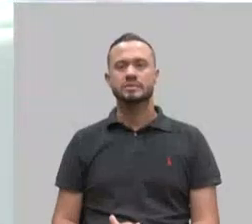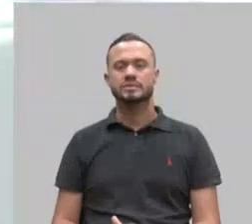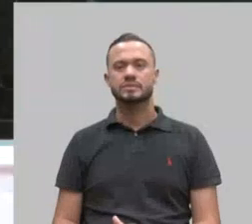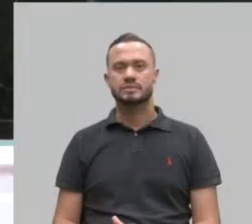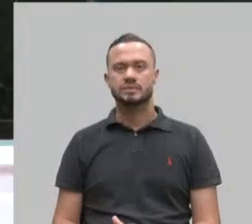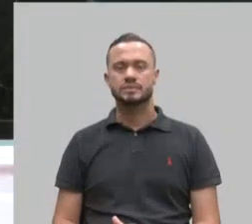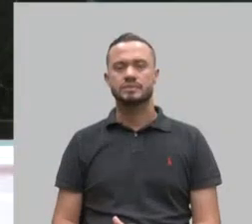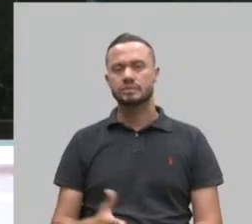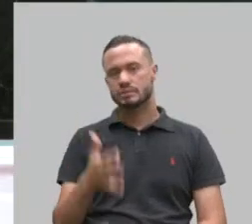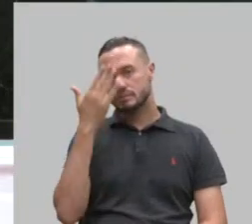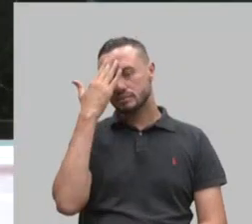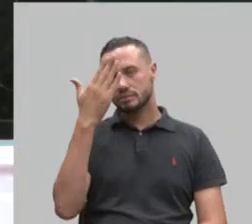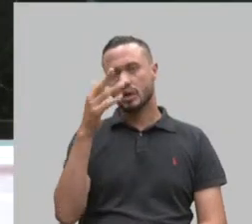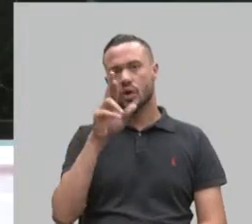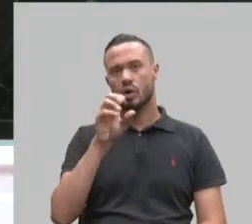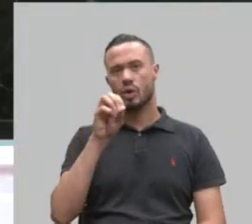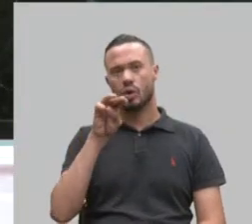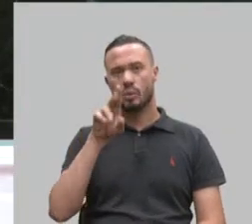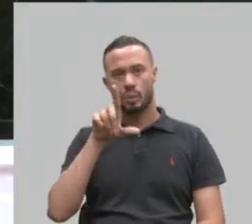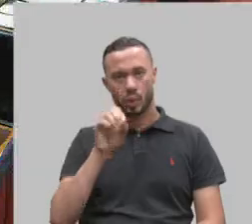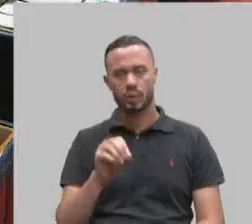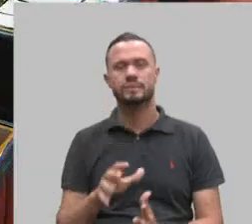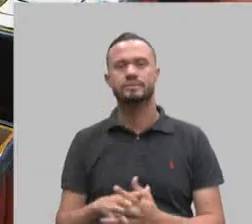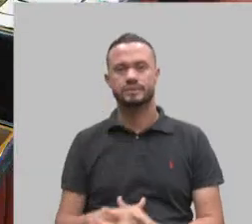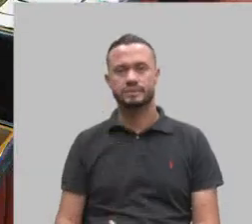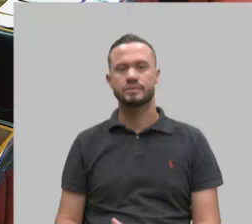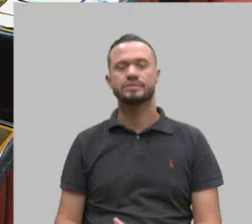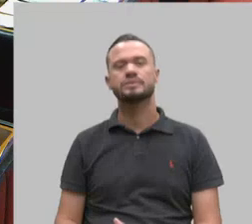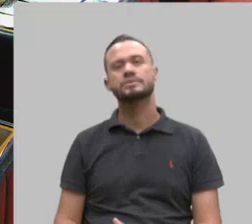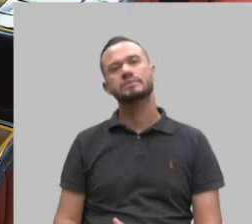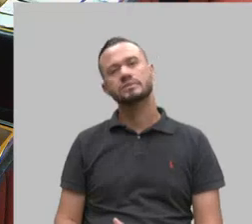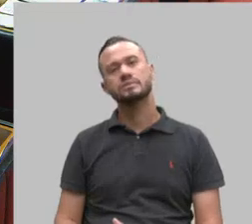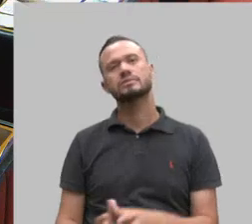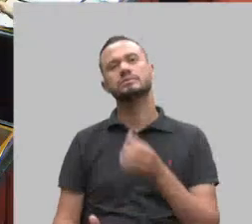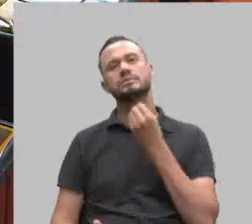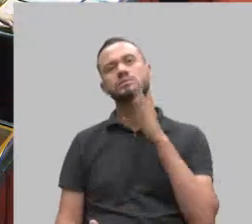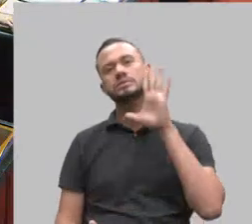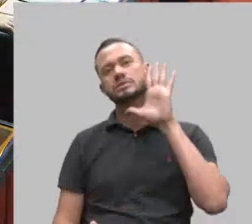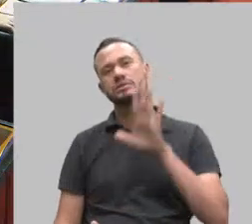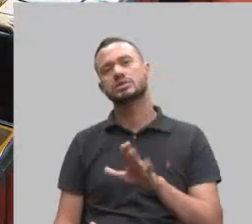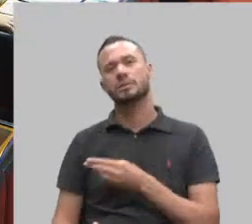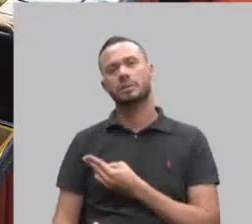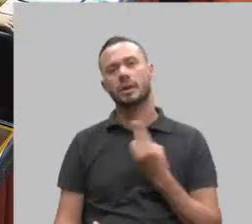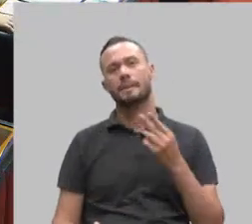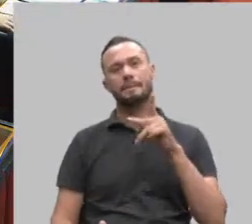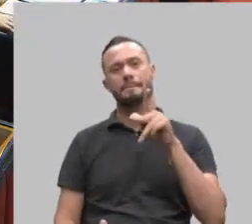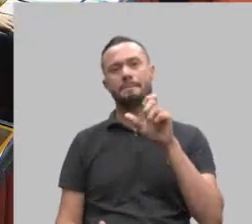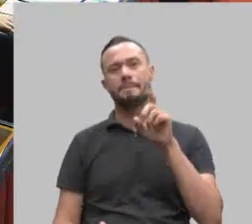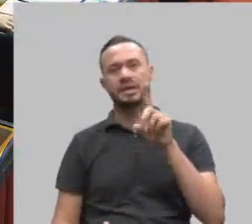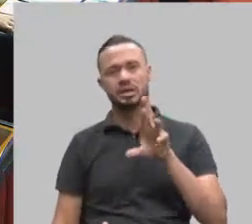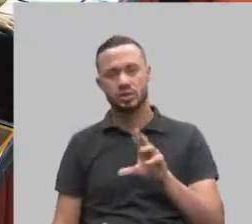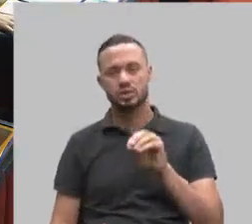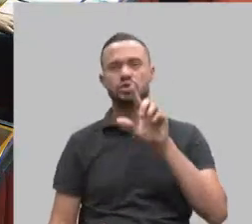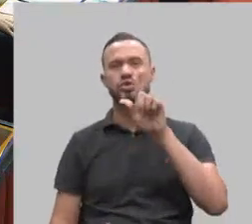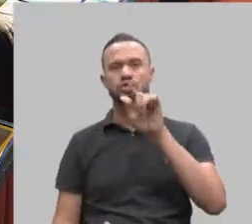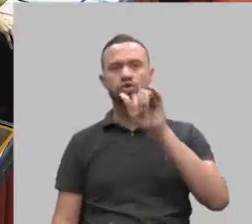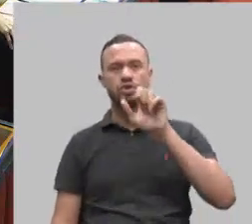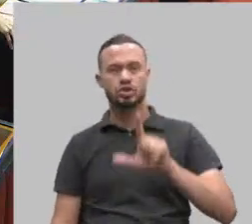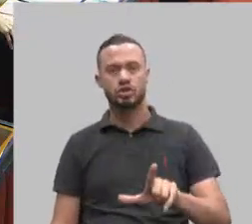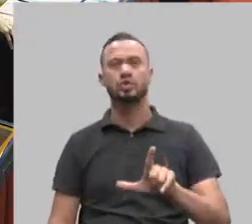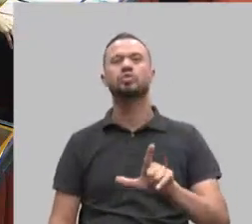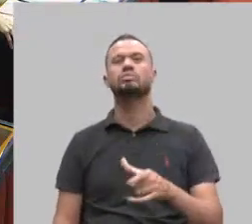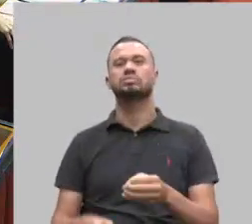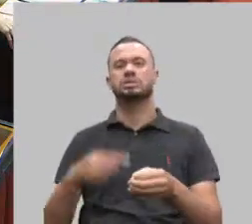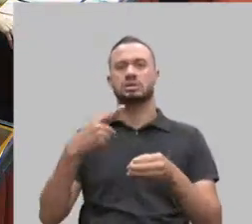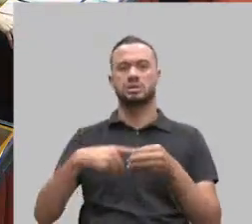Obrigada Rômulo pode falar você isso pode falar boa tarde a todos meu nome é Pedro Gil represento hoje orgulhosamente a cidade de Paracatu